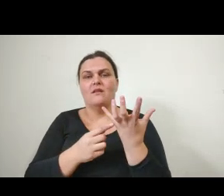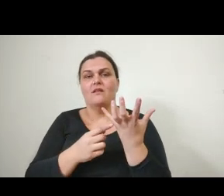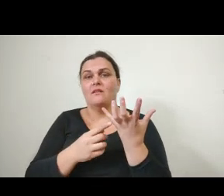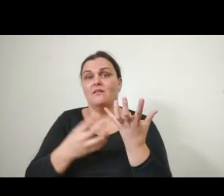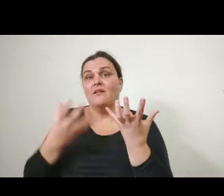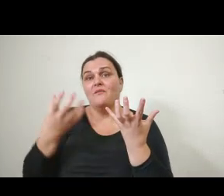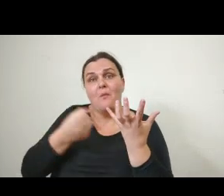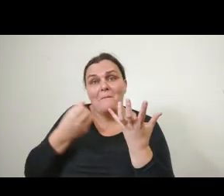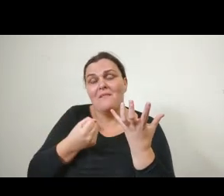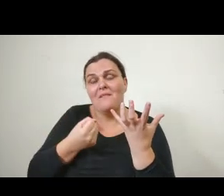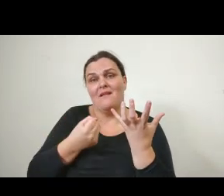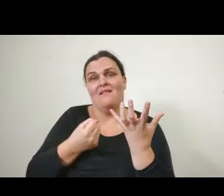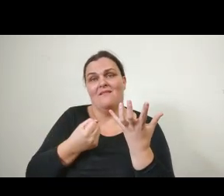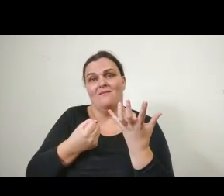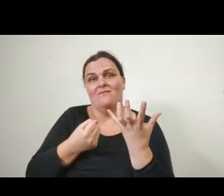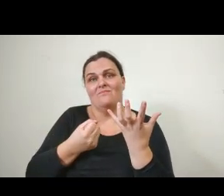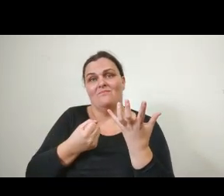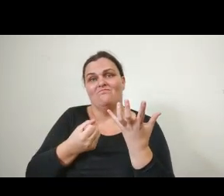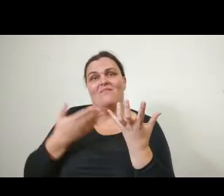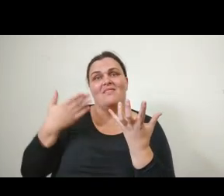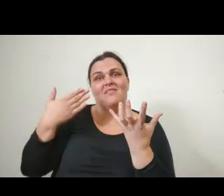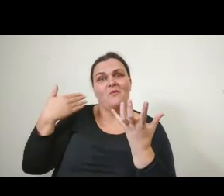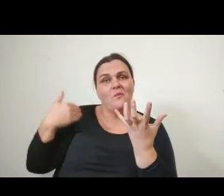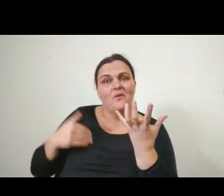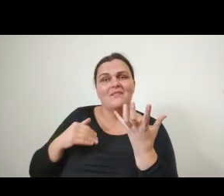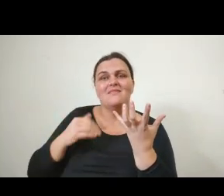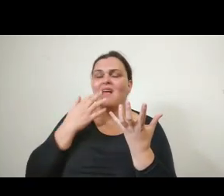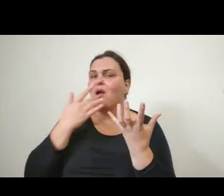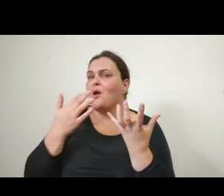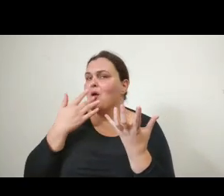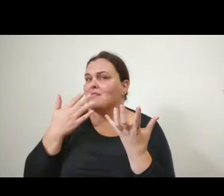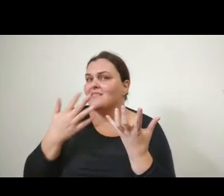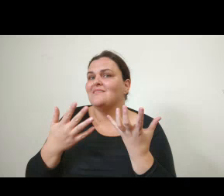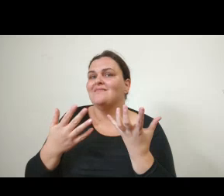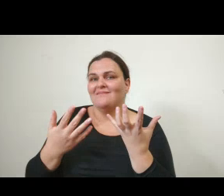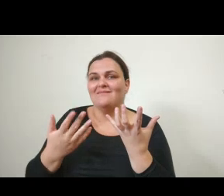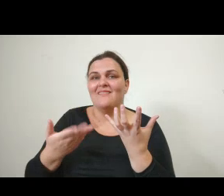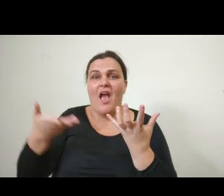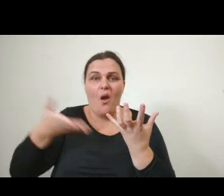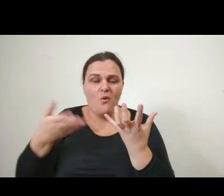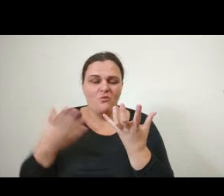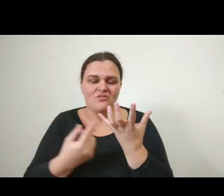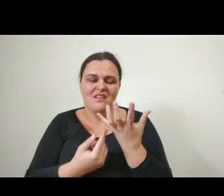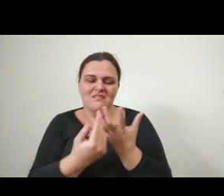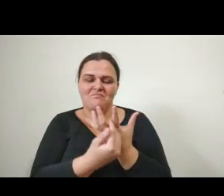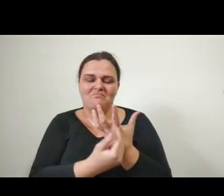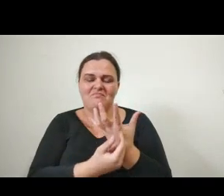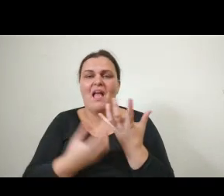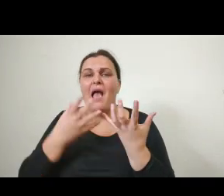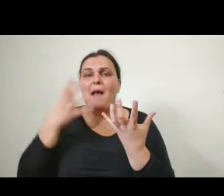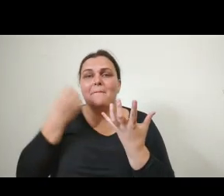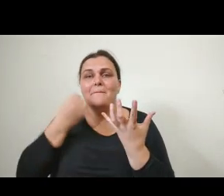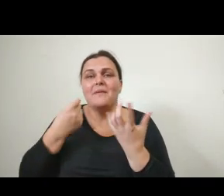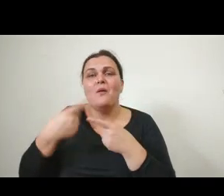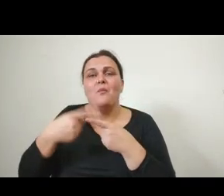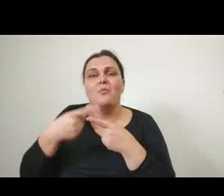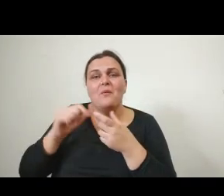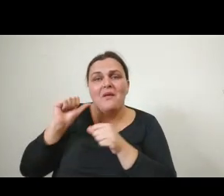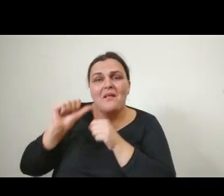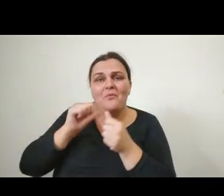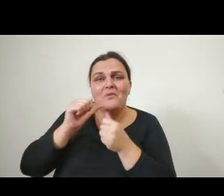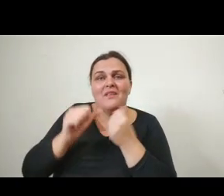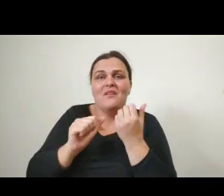branqueamento que ocorreu em função da perda das algas fotossintetizantes, que são chamadas de